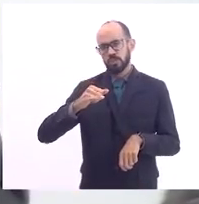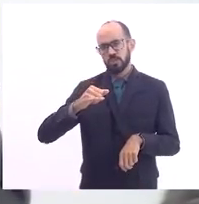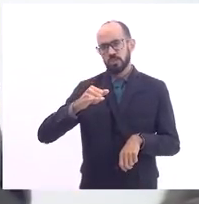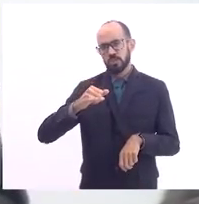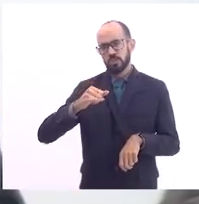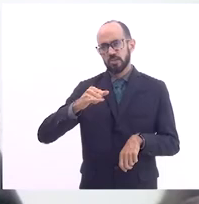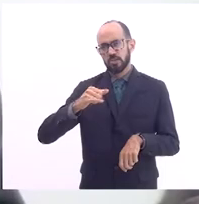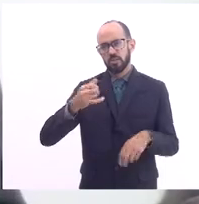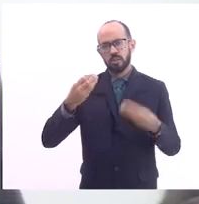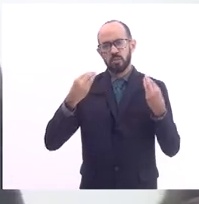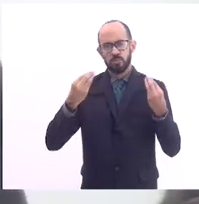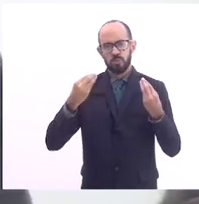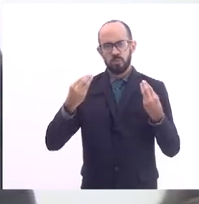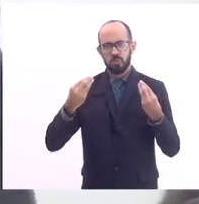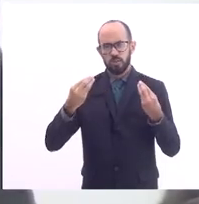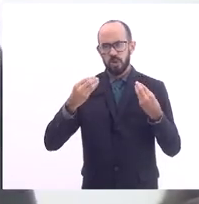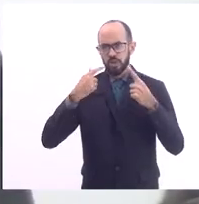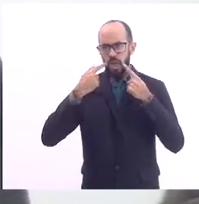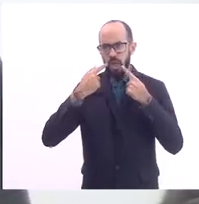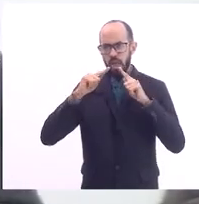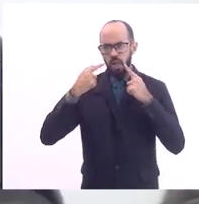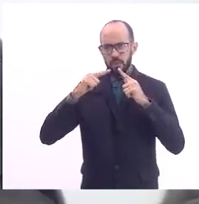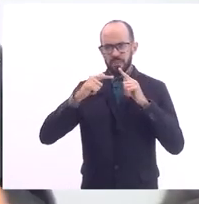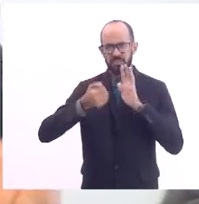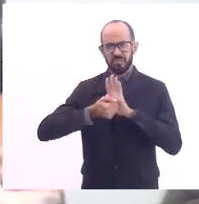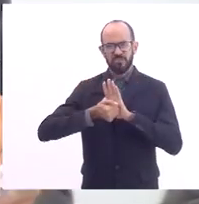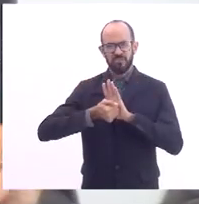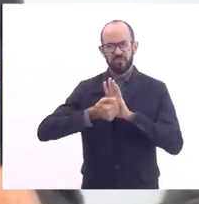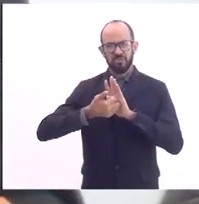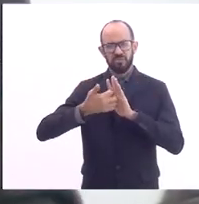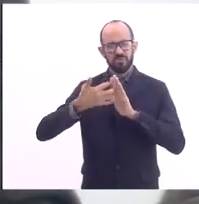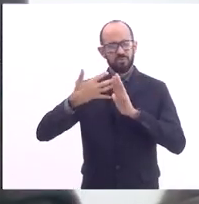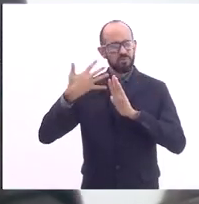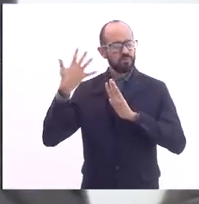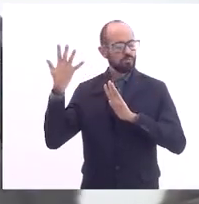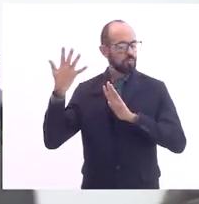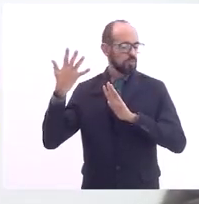chamam. Então, as reclamações são muitas.